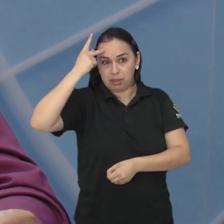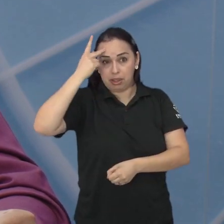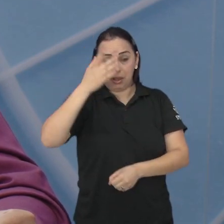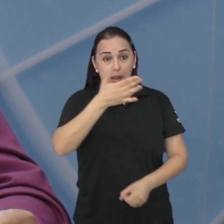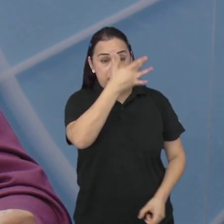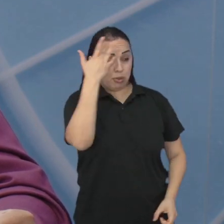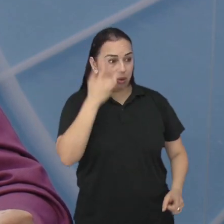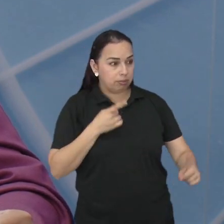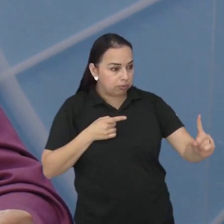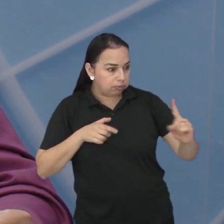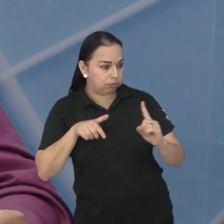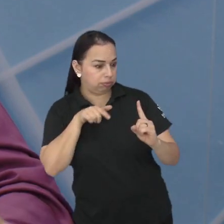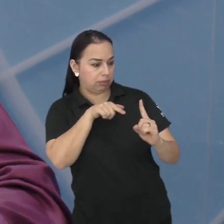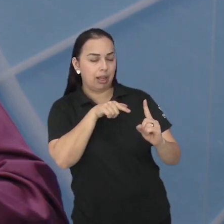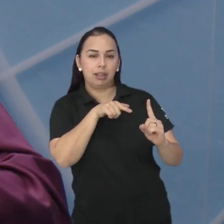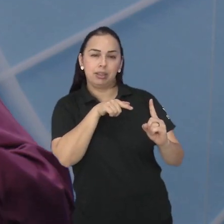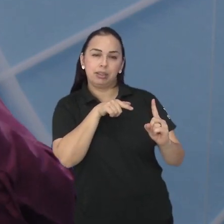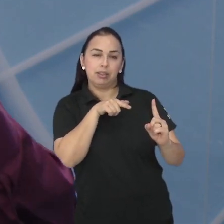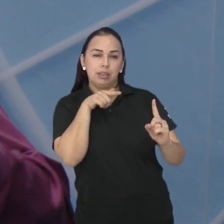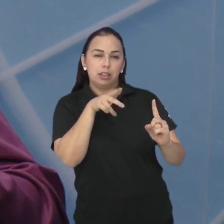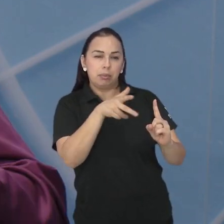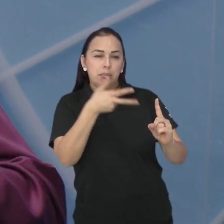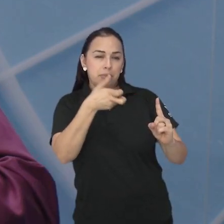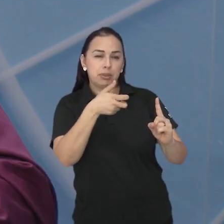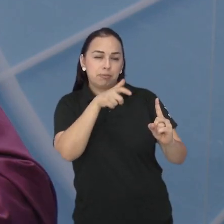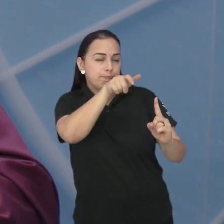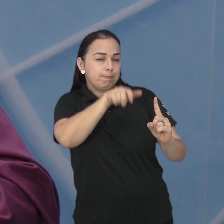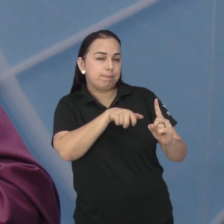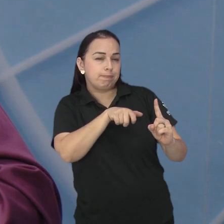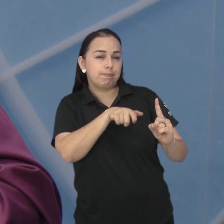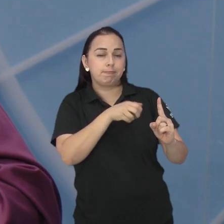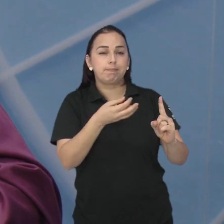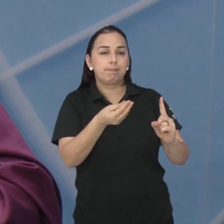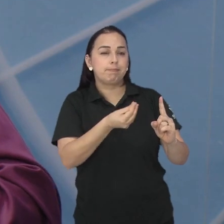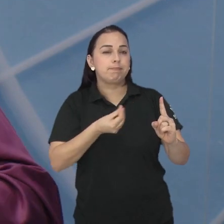nossa comunidade, né, a gente via todo,